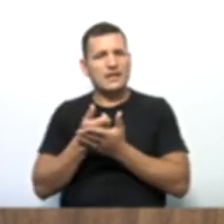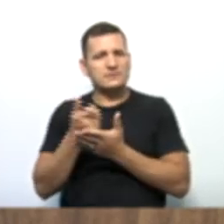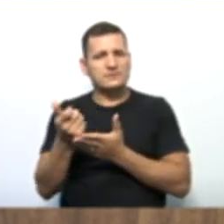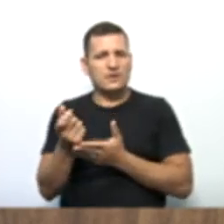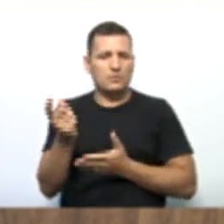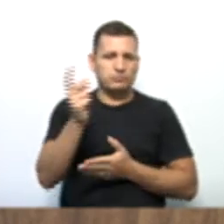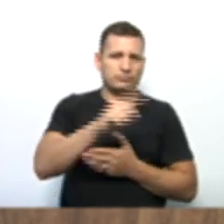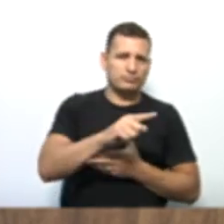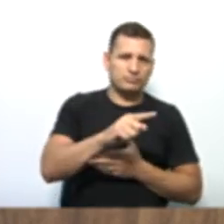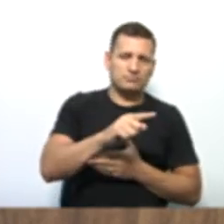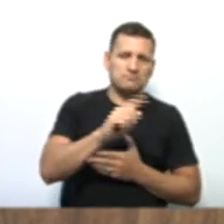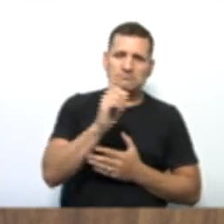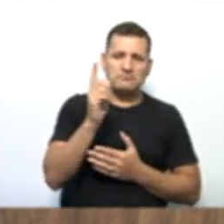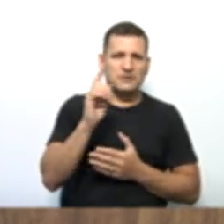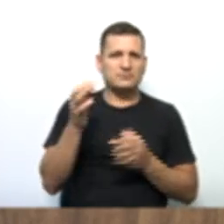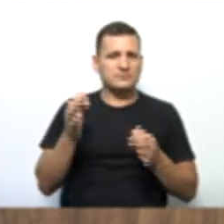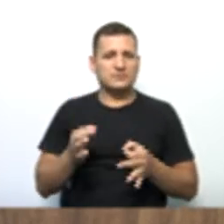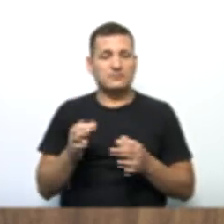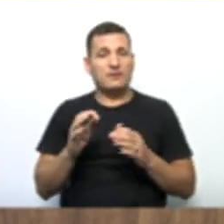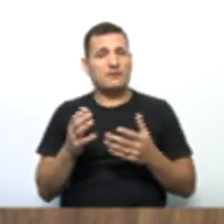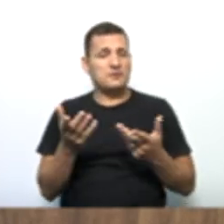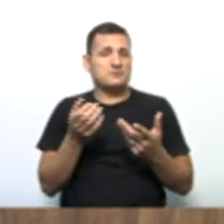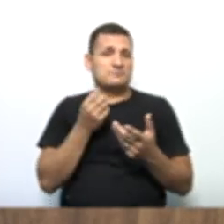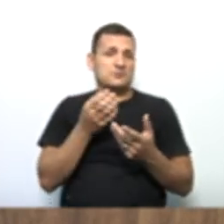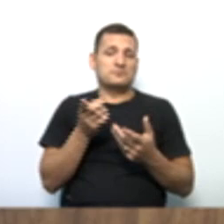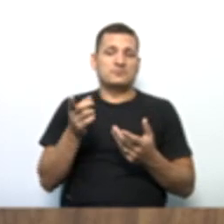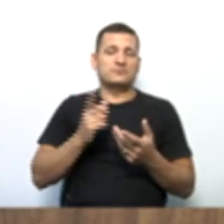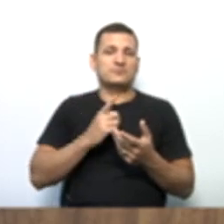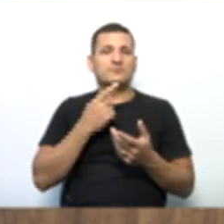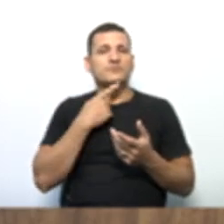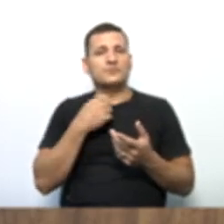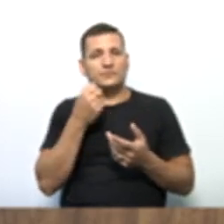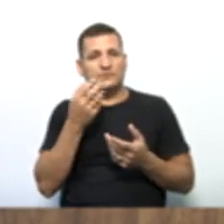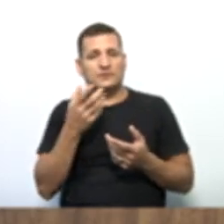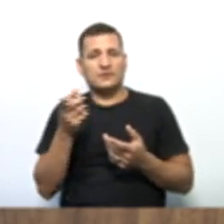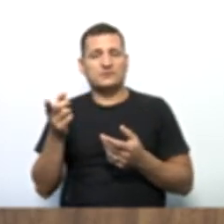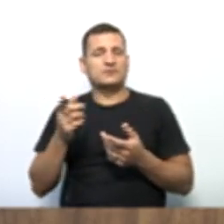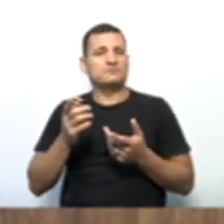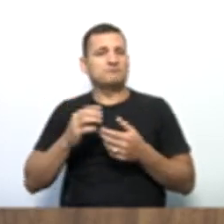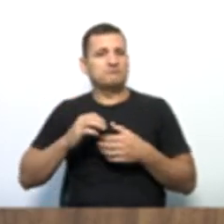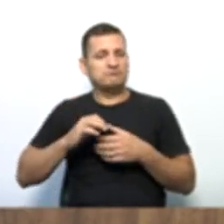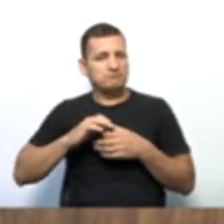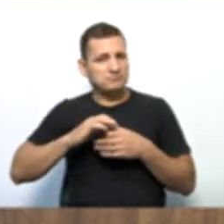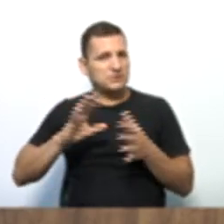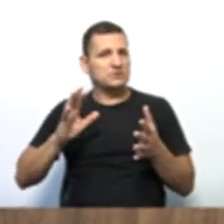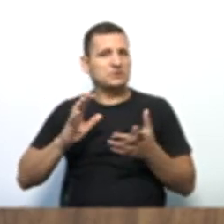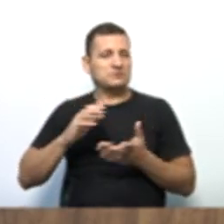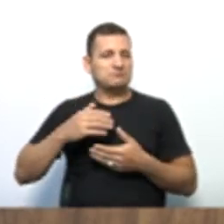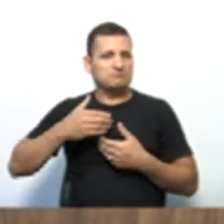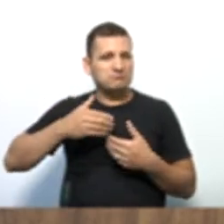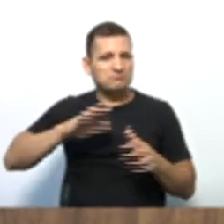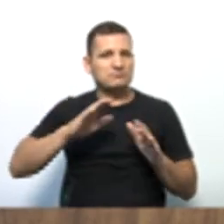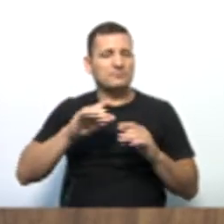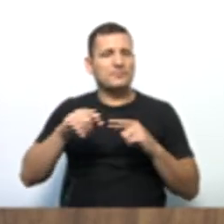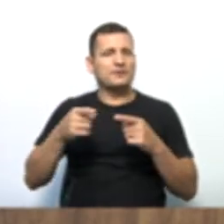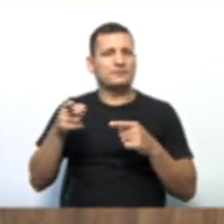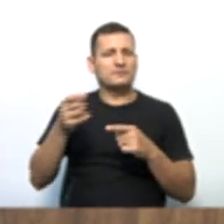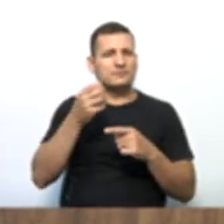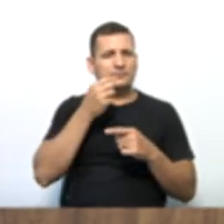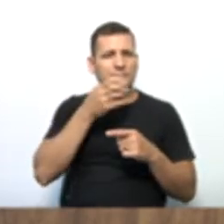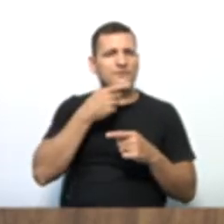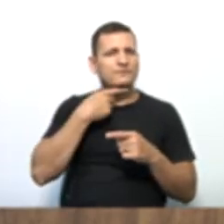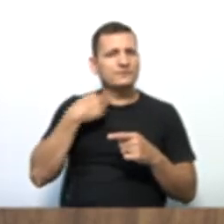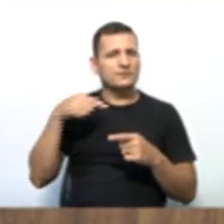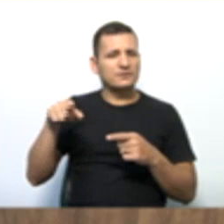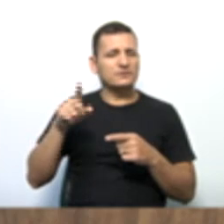não deu certo. Ah, mas que bom, né? Ele teve boa vontade, ele se predispôs, né? Como o professor Wesley lembrou, essa boa vontade tem a ver